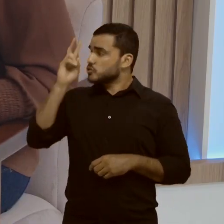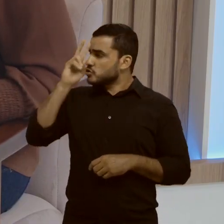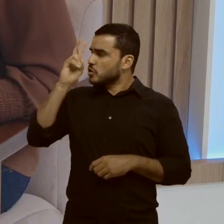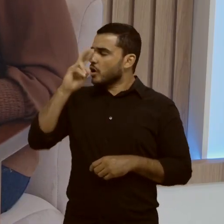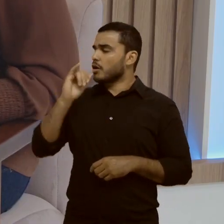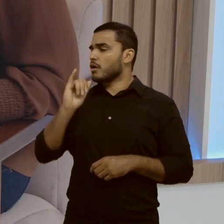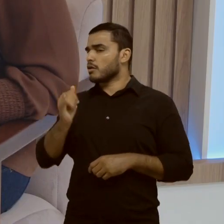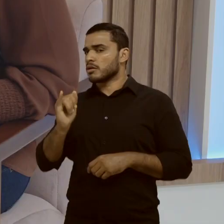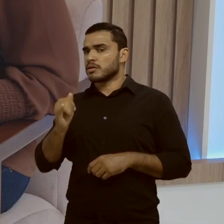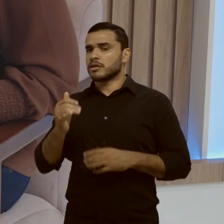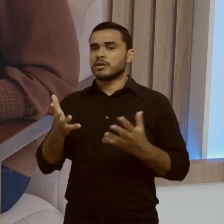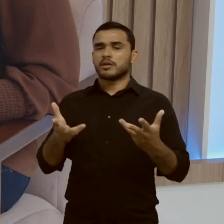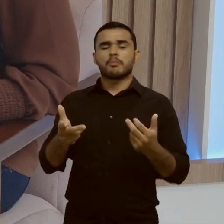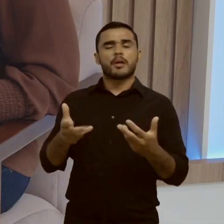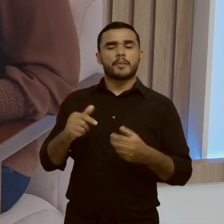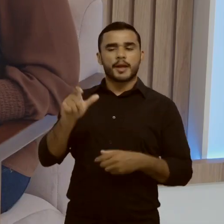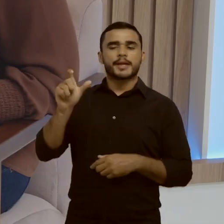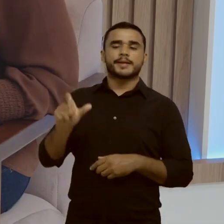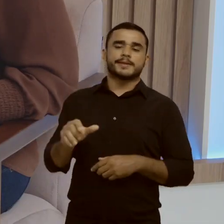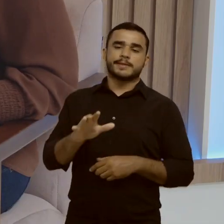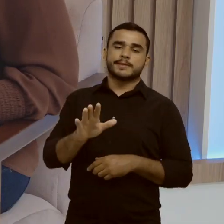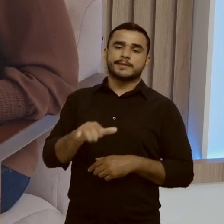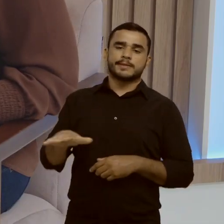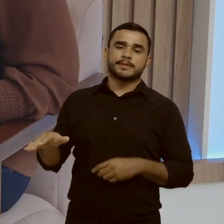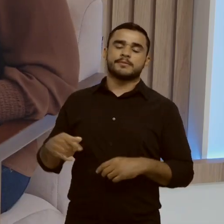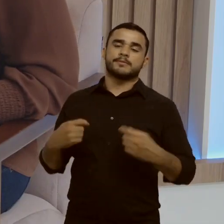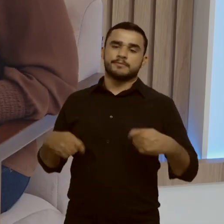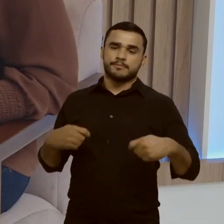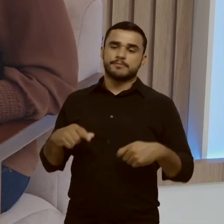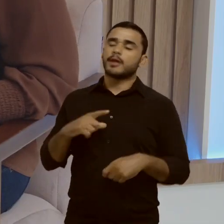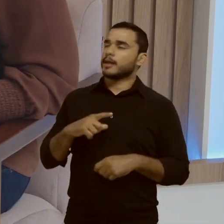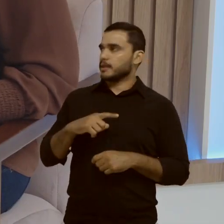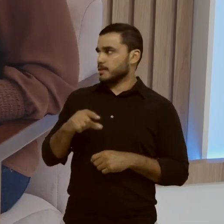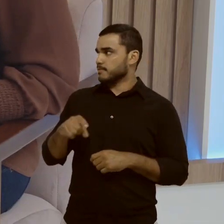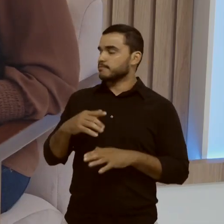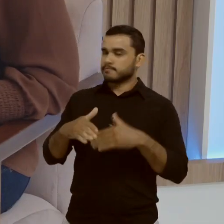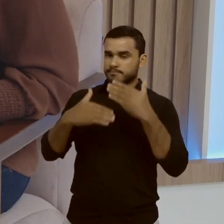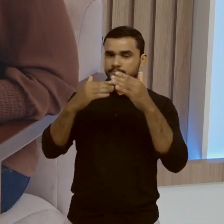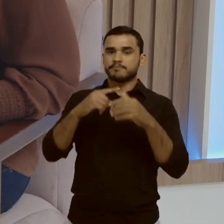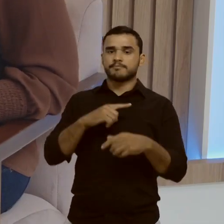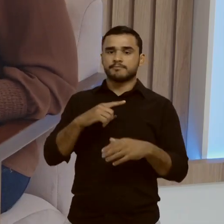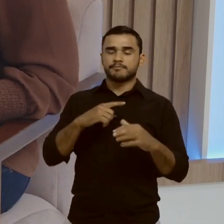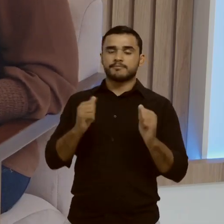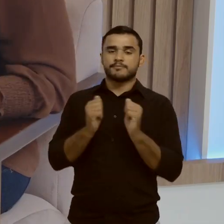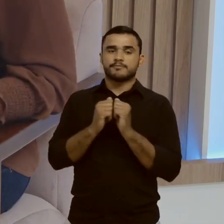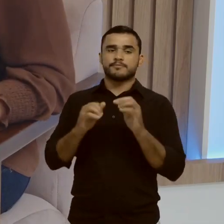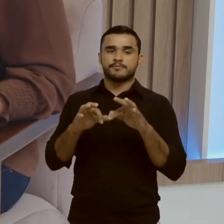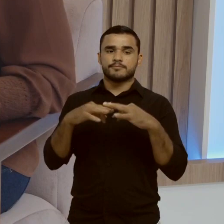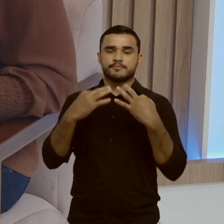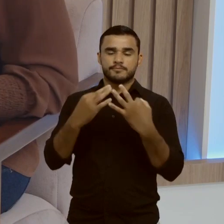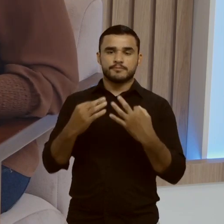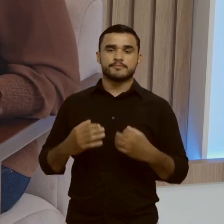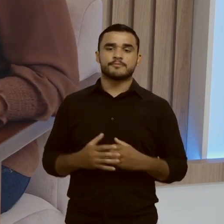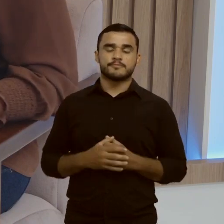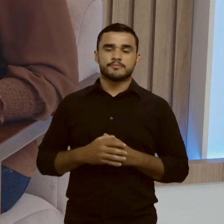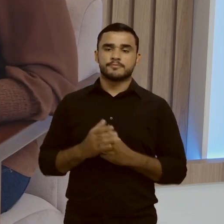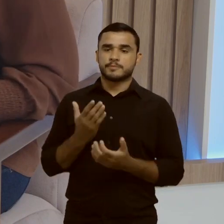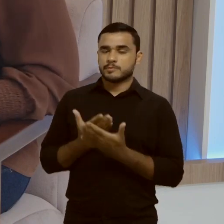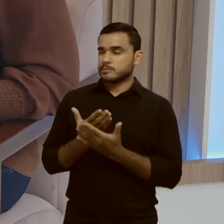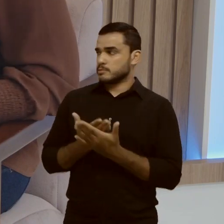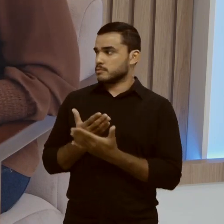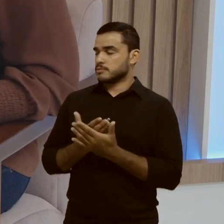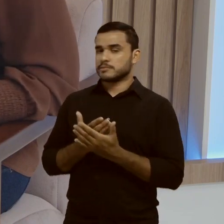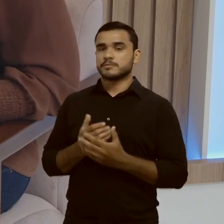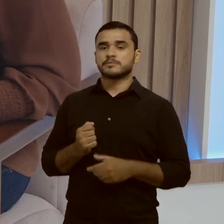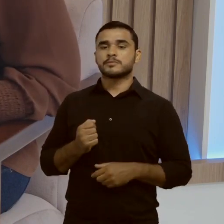isso são habilidades essenciais que desde pequenas as crianças precisam ser desenvolvidas com as famílias, né? Um grande estudioso, Jean Piaget,